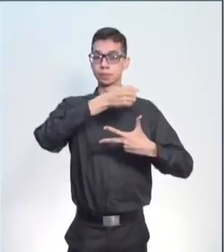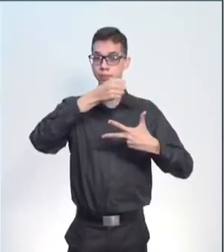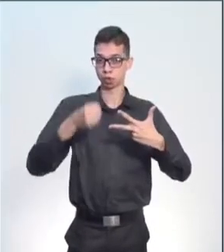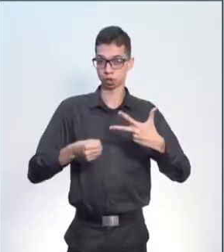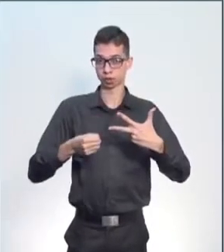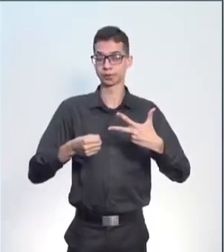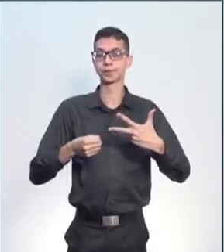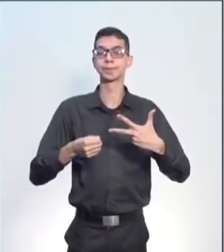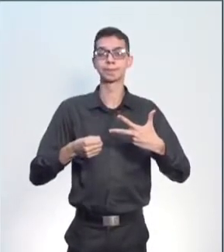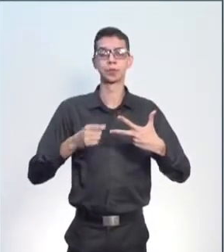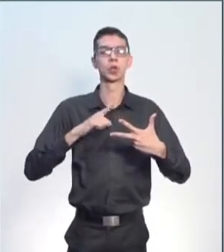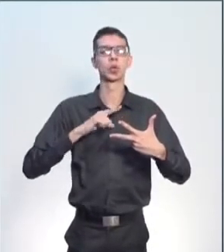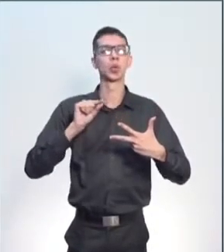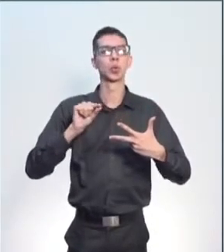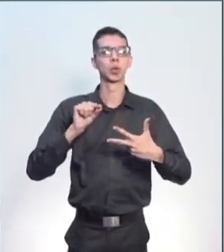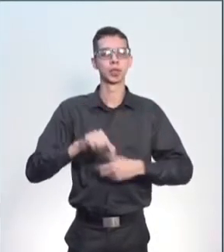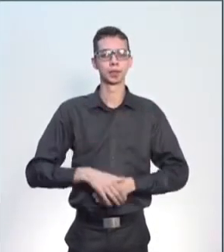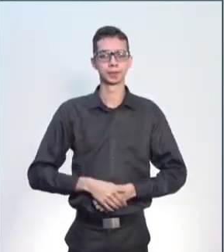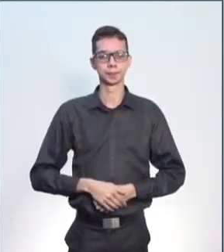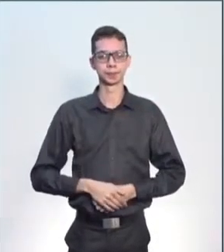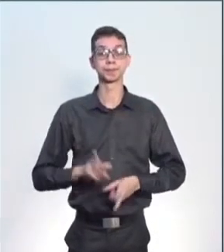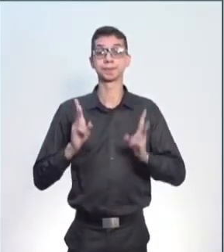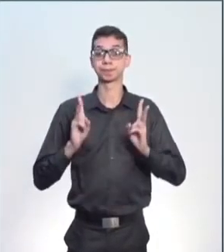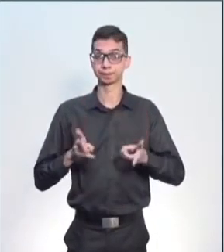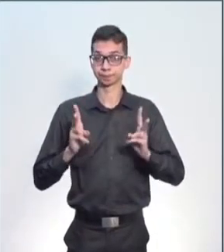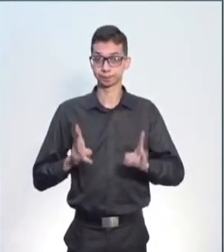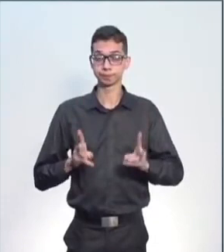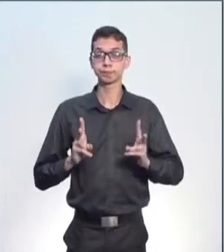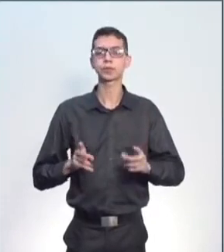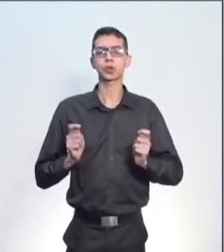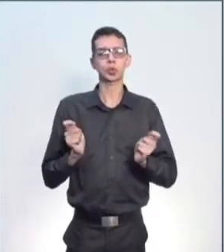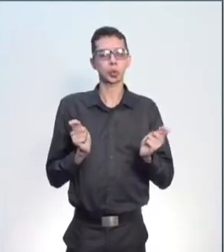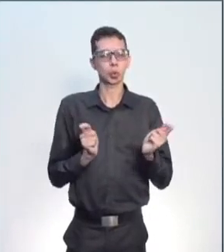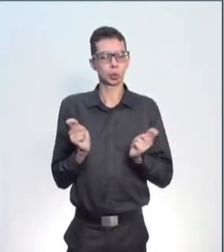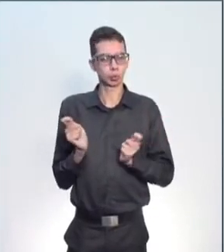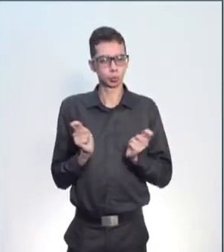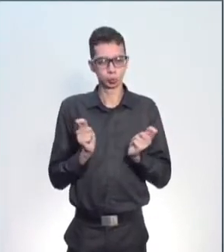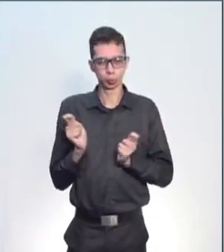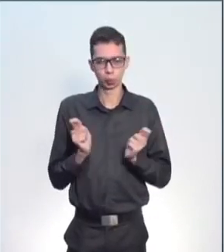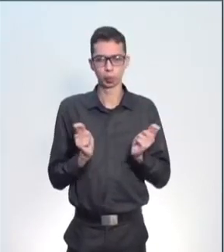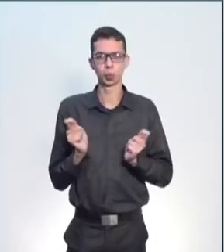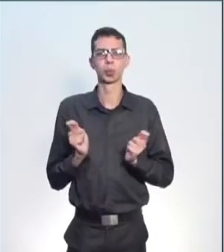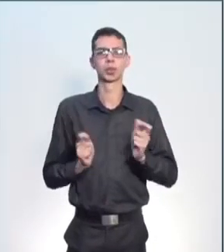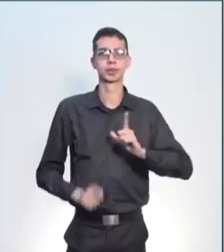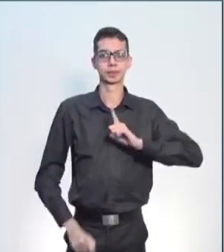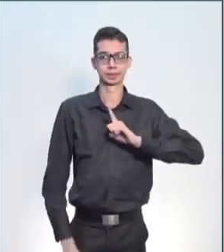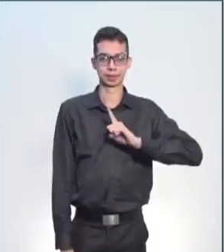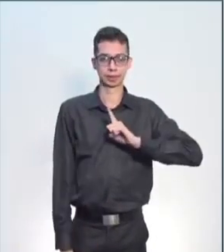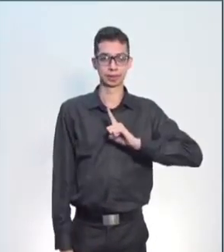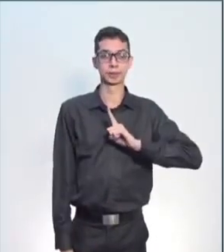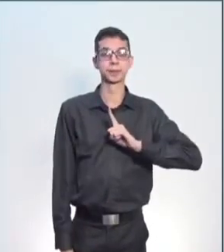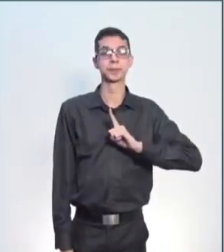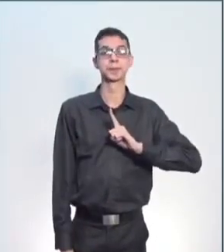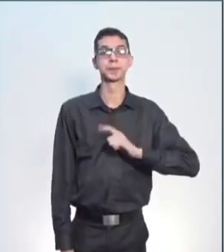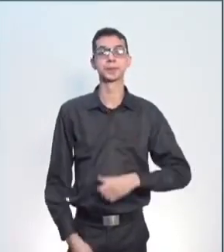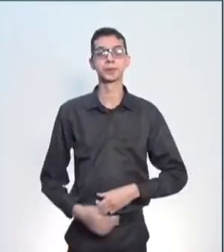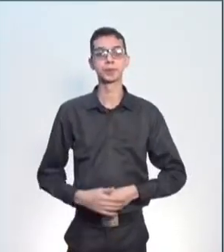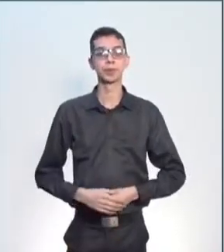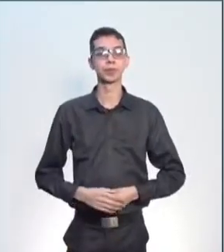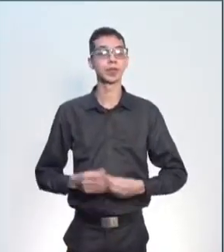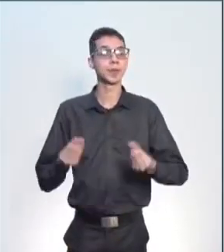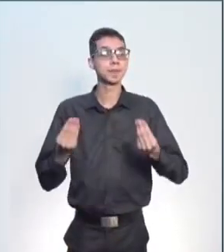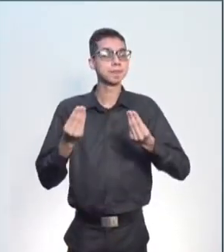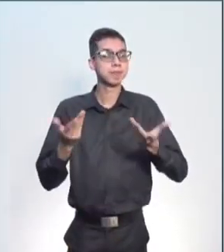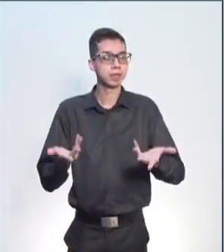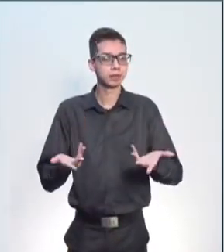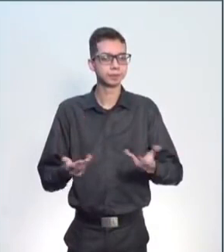judiciário manterão de forma integrada sistema de controle interno com a finalidade de apoiar o